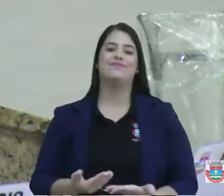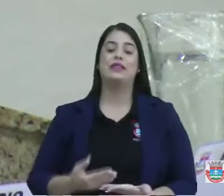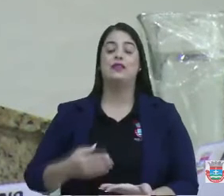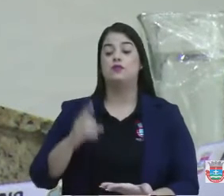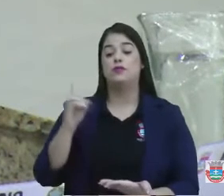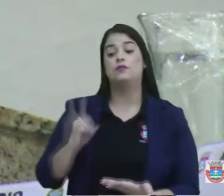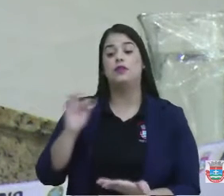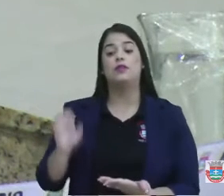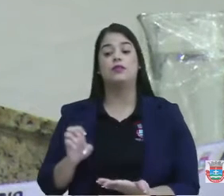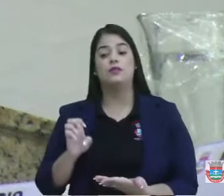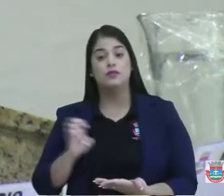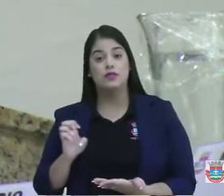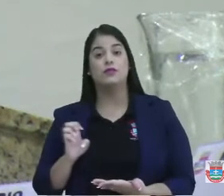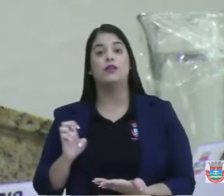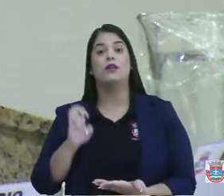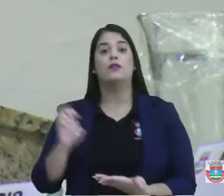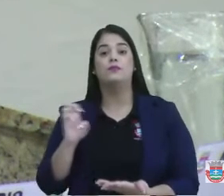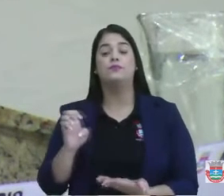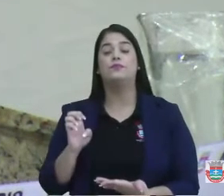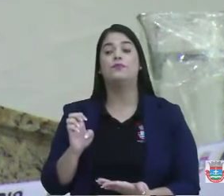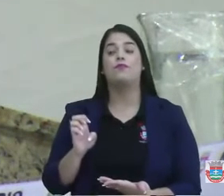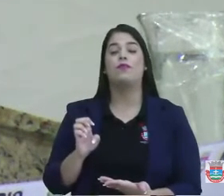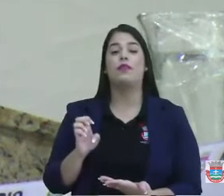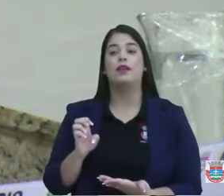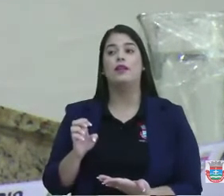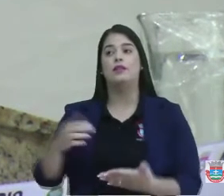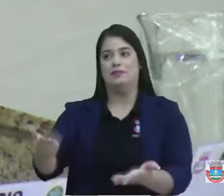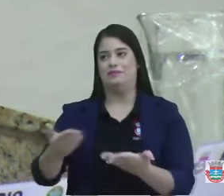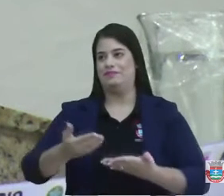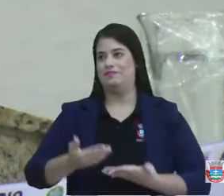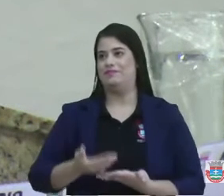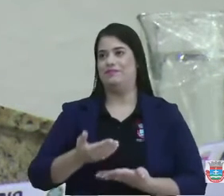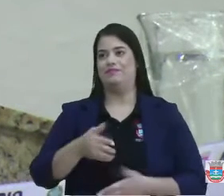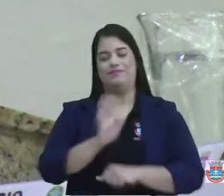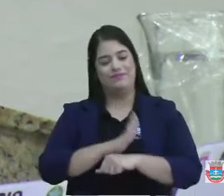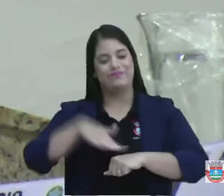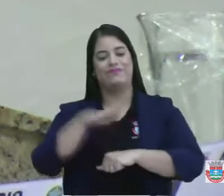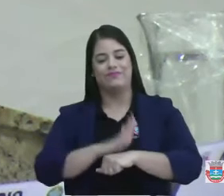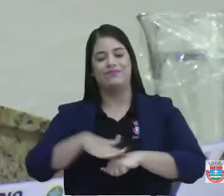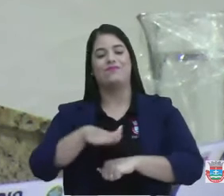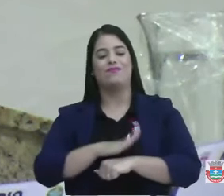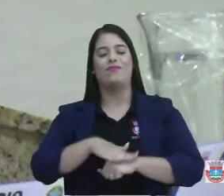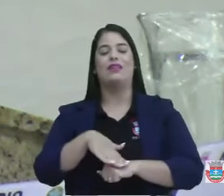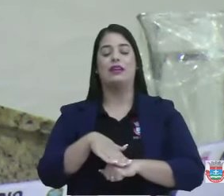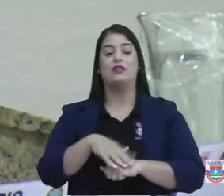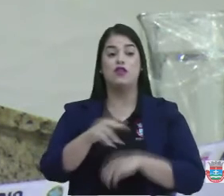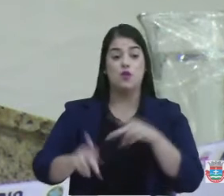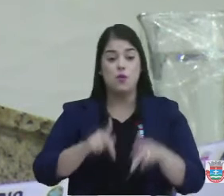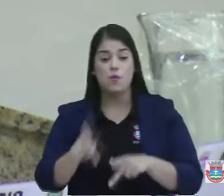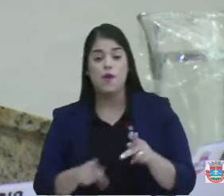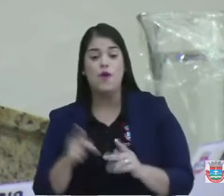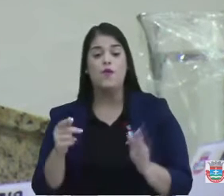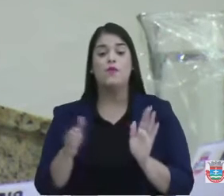nosso deputado estadual Diogo Moraes o qual foi recebido com muito carinho isso as pessoas mostrou